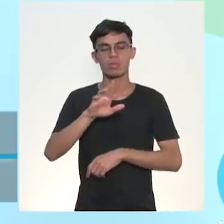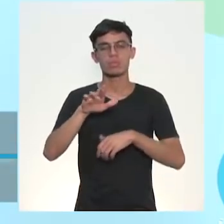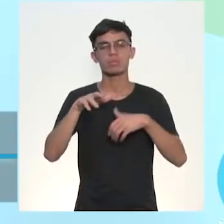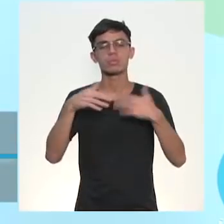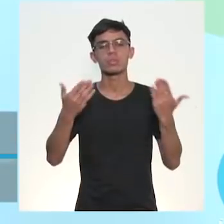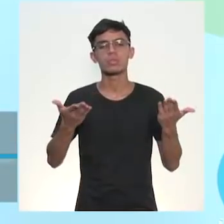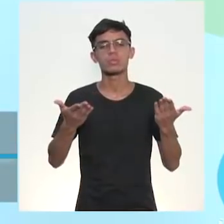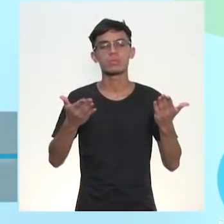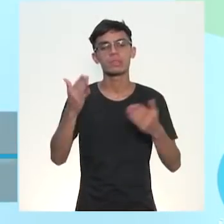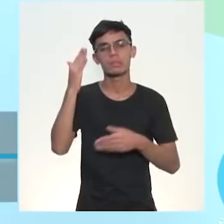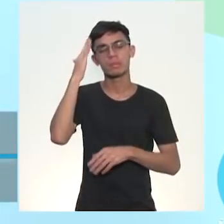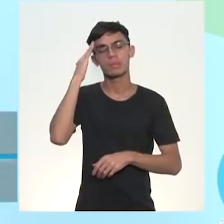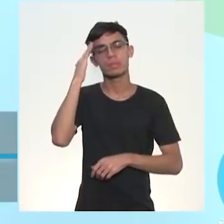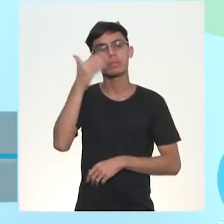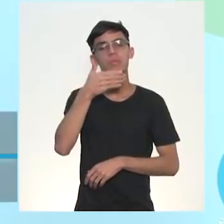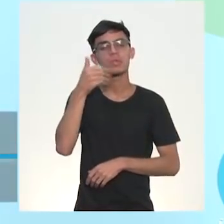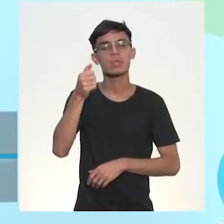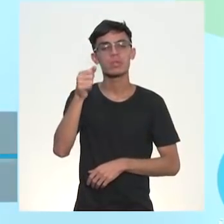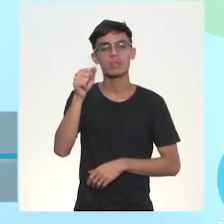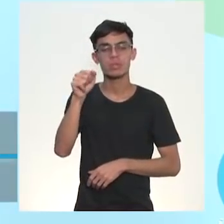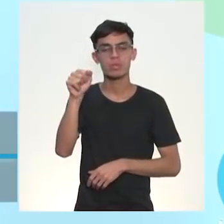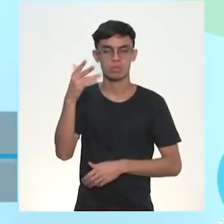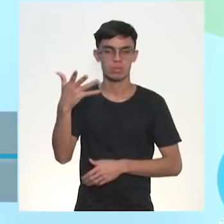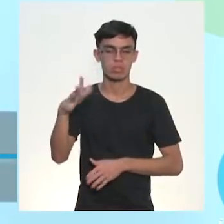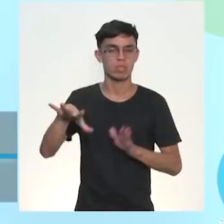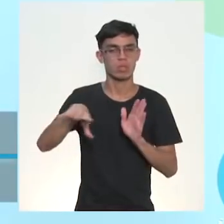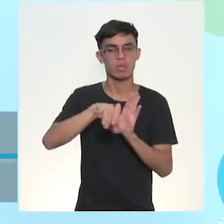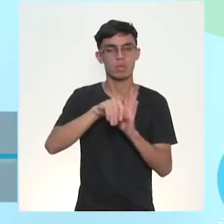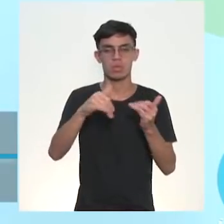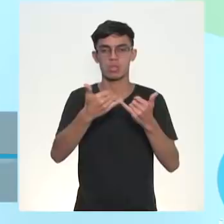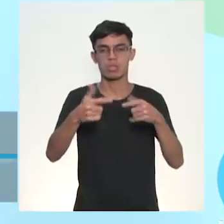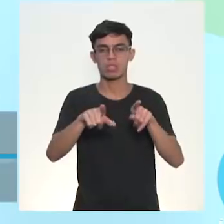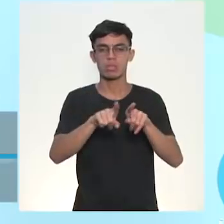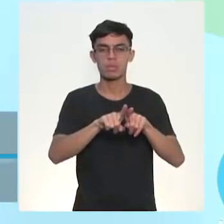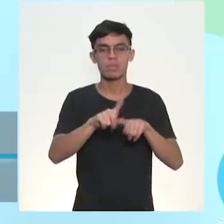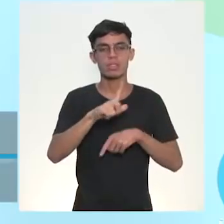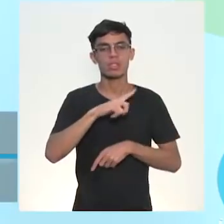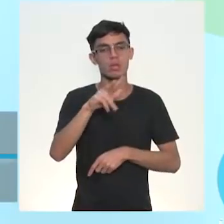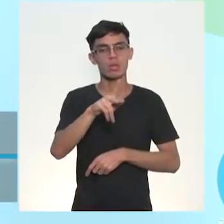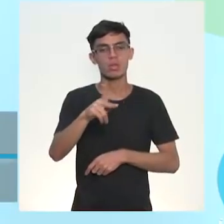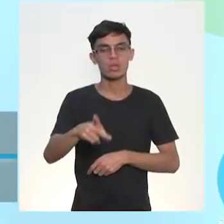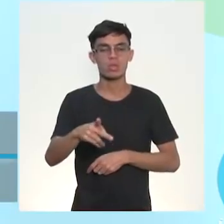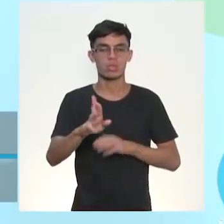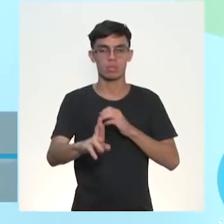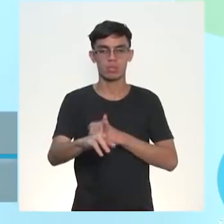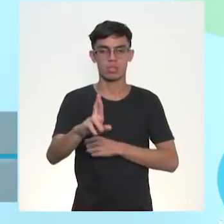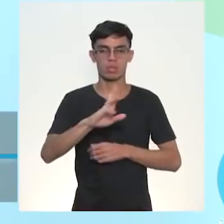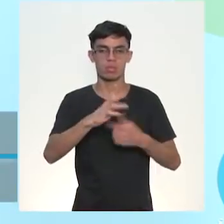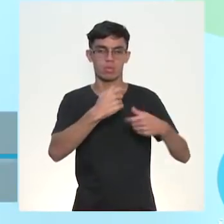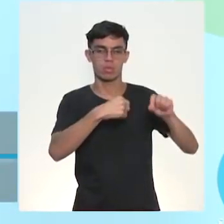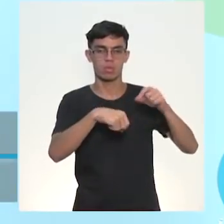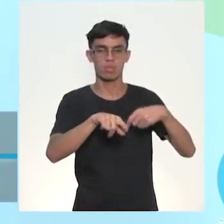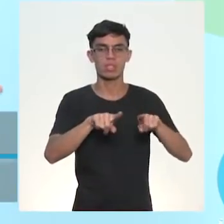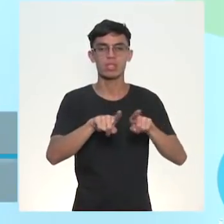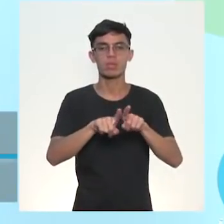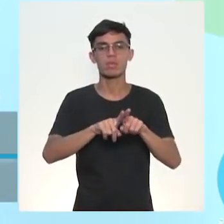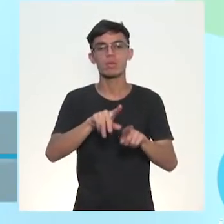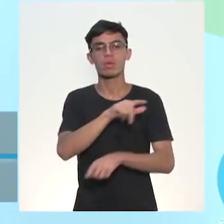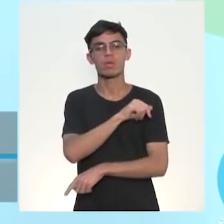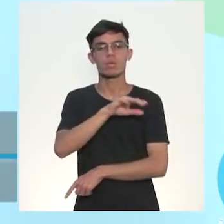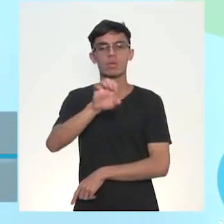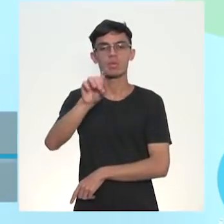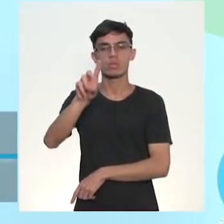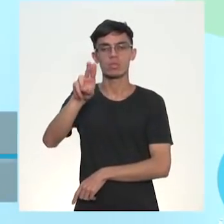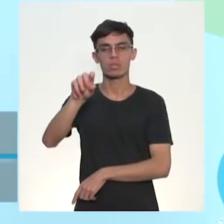no consumo de energia. Aí vem alguns professores comentando sobre economia, o aluno Eduardo comentou aqui para